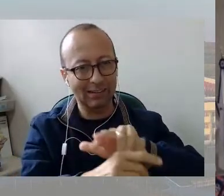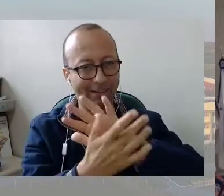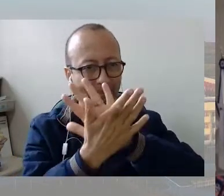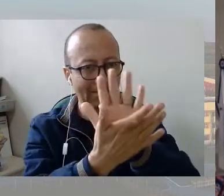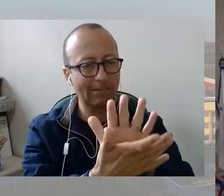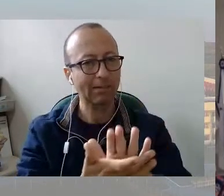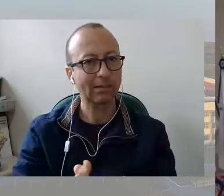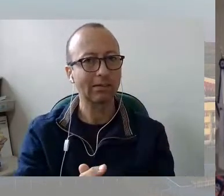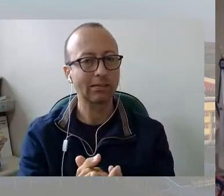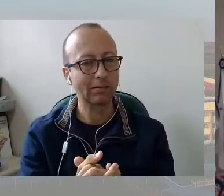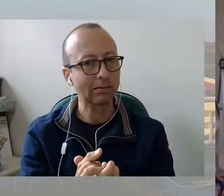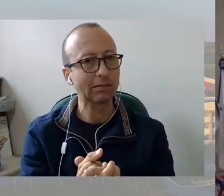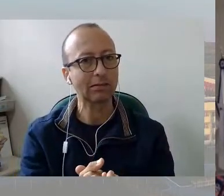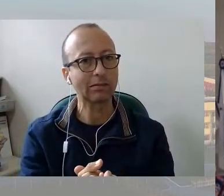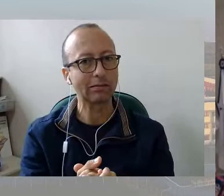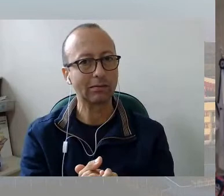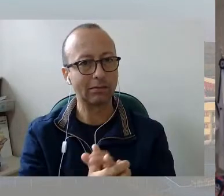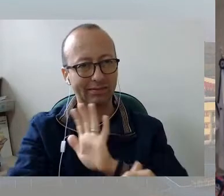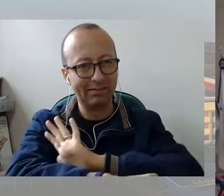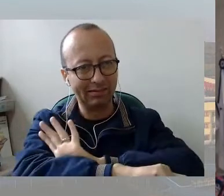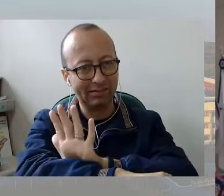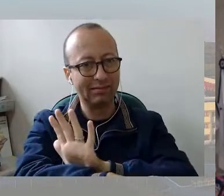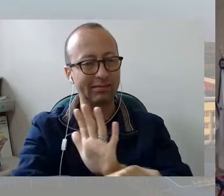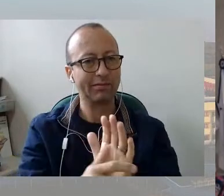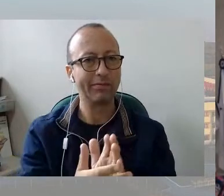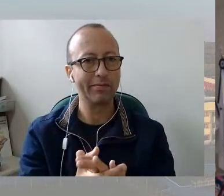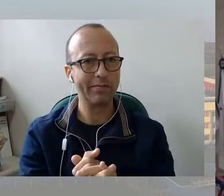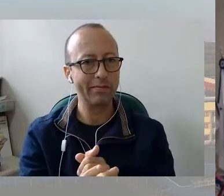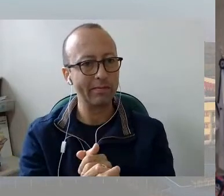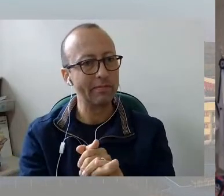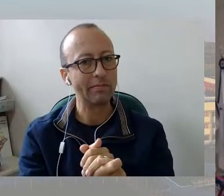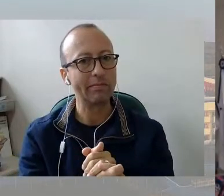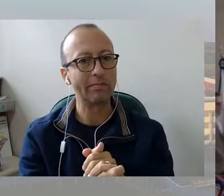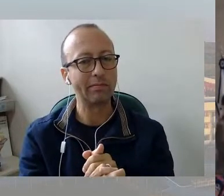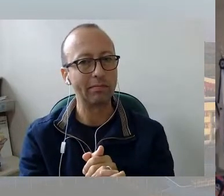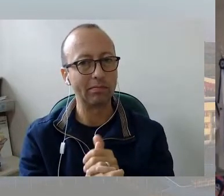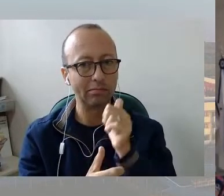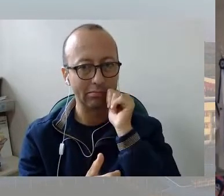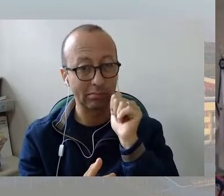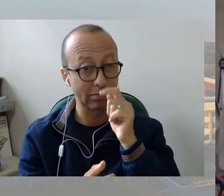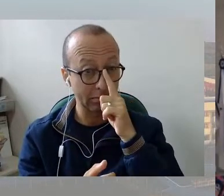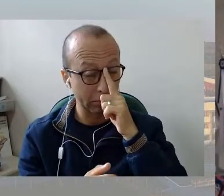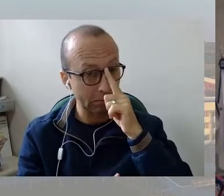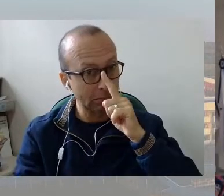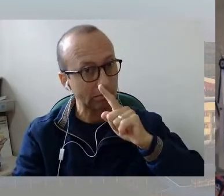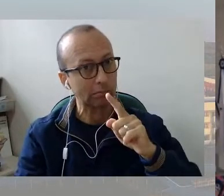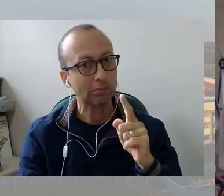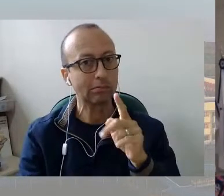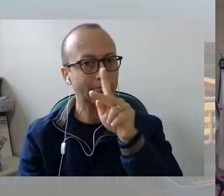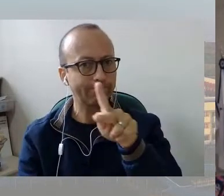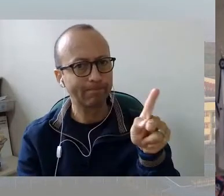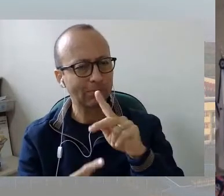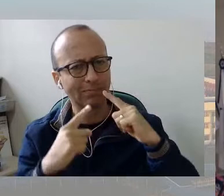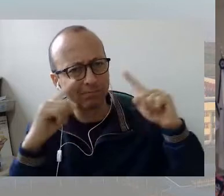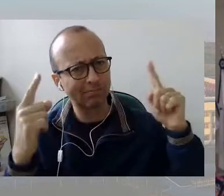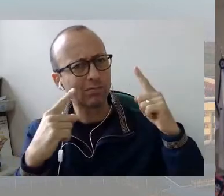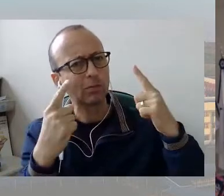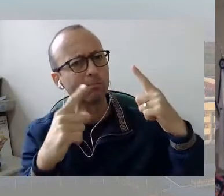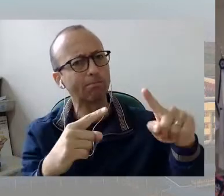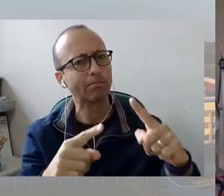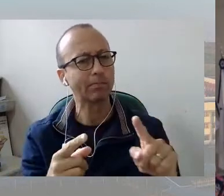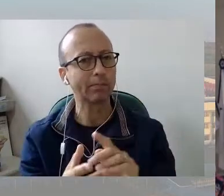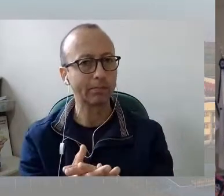uma docente negra é cercada pelos manifestantes, sendo constantemente questionada.